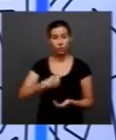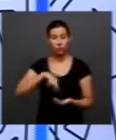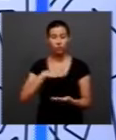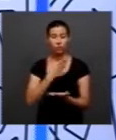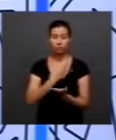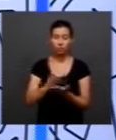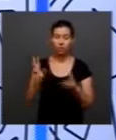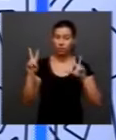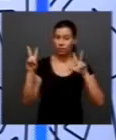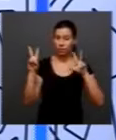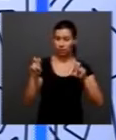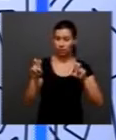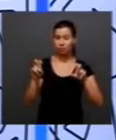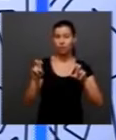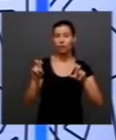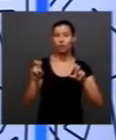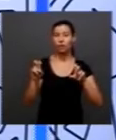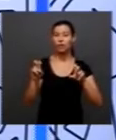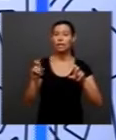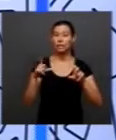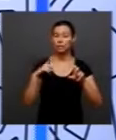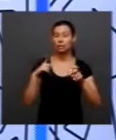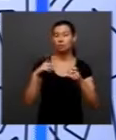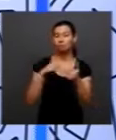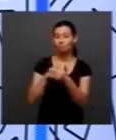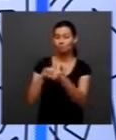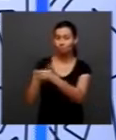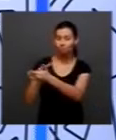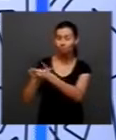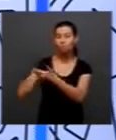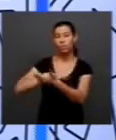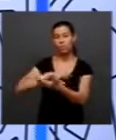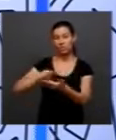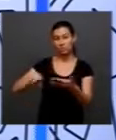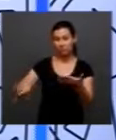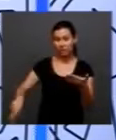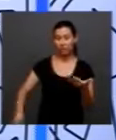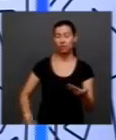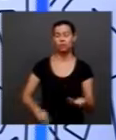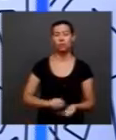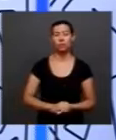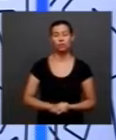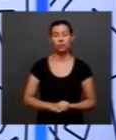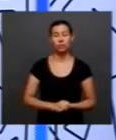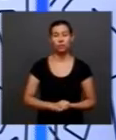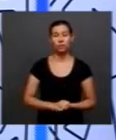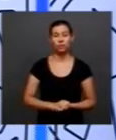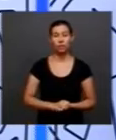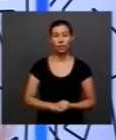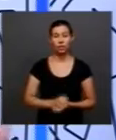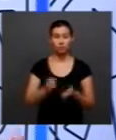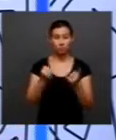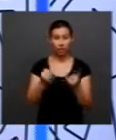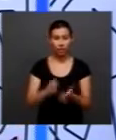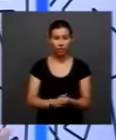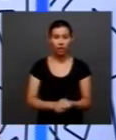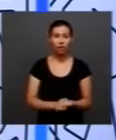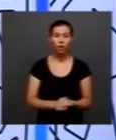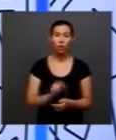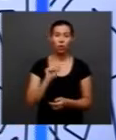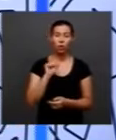tema, a gente vai esbarrar nos vários vieses de mostrar que não há um padrão. Então isso gera